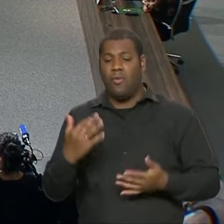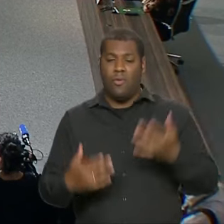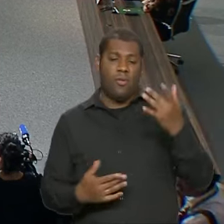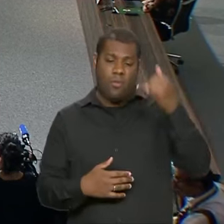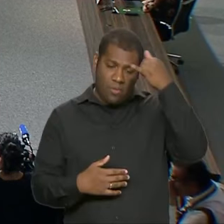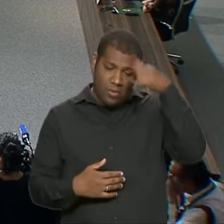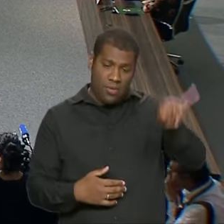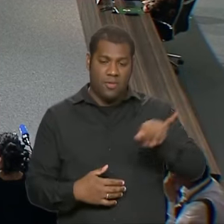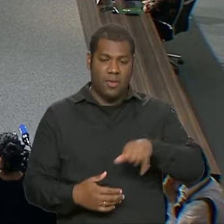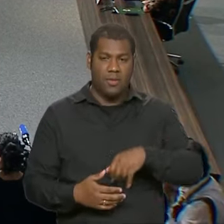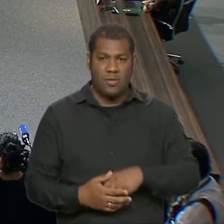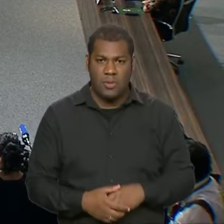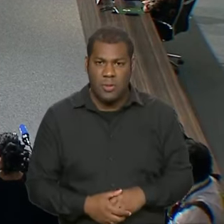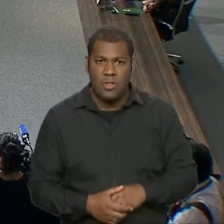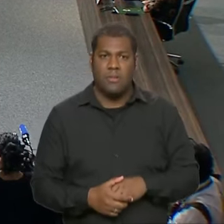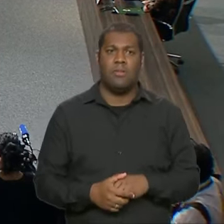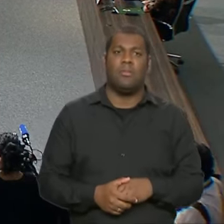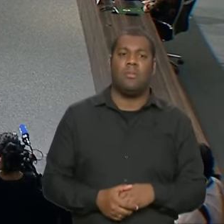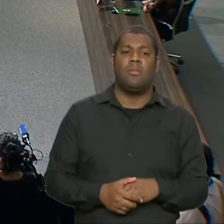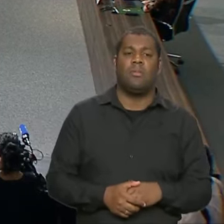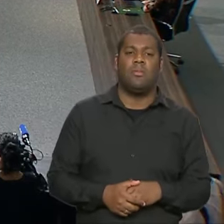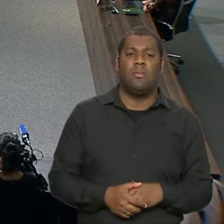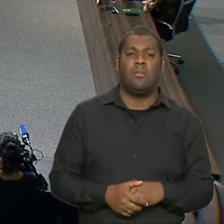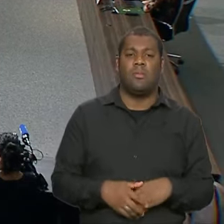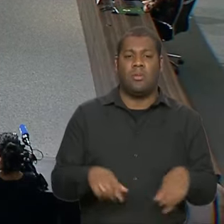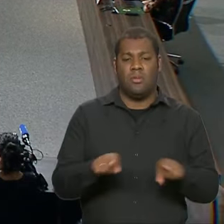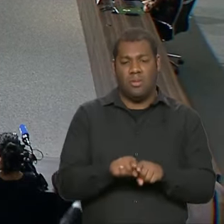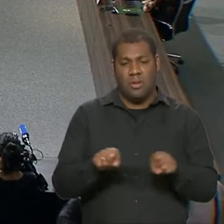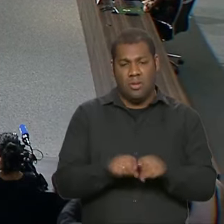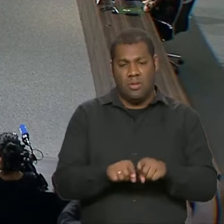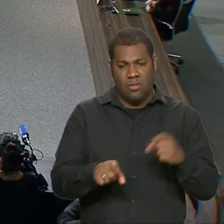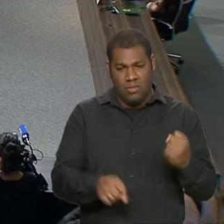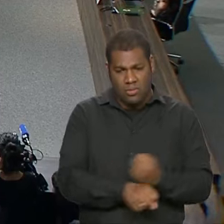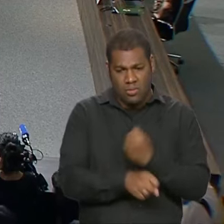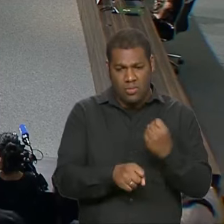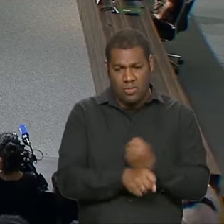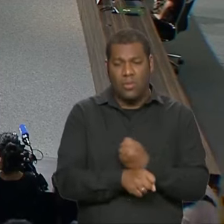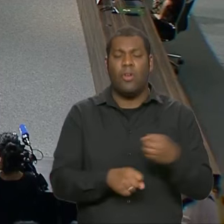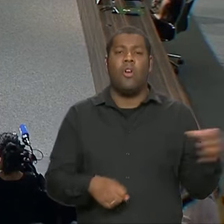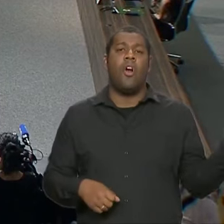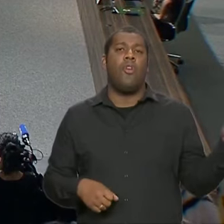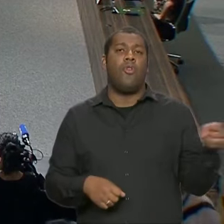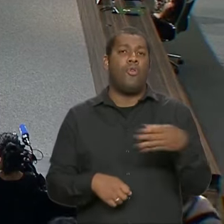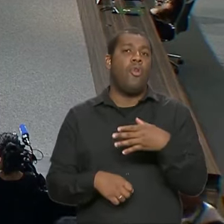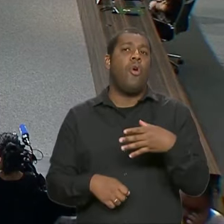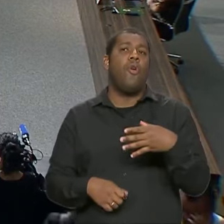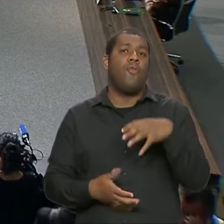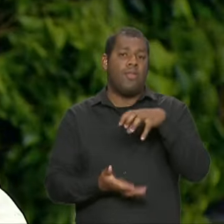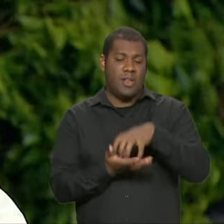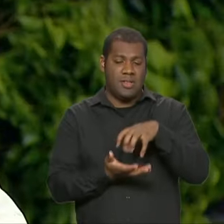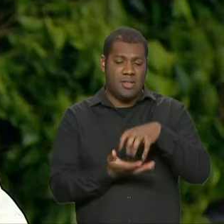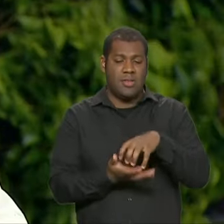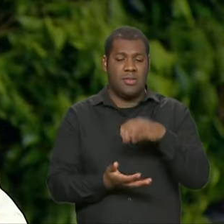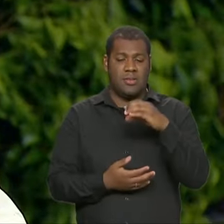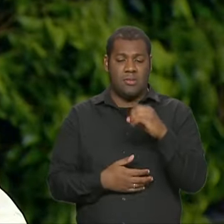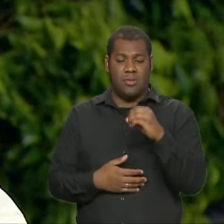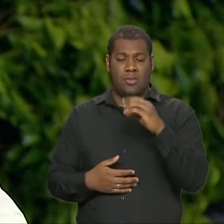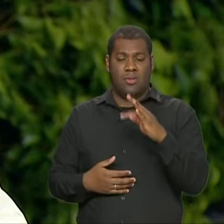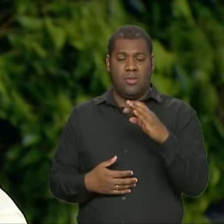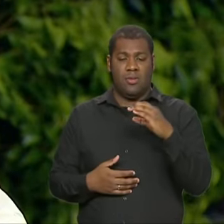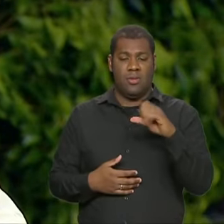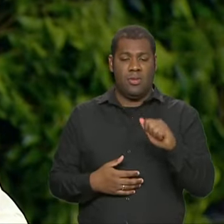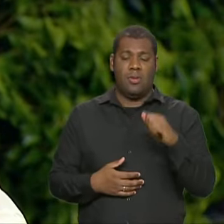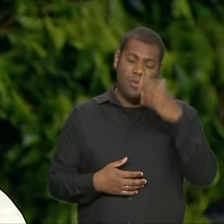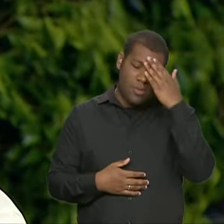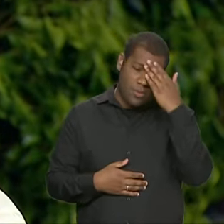ocasionados pelo El Niño, por exemplo. Também construímos a nova sede da OTCA. Eu quero agradecer, inclusive, ao governo do